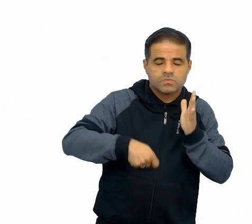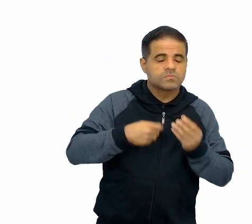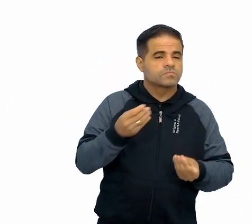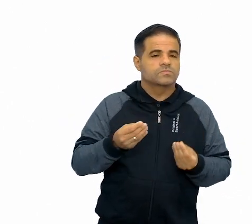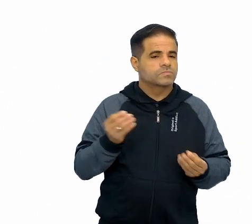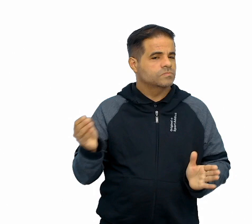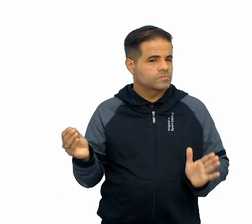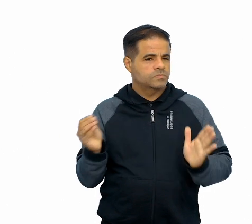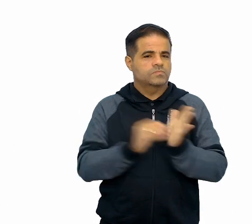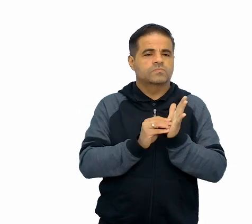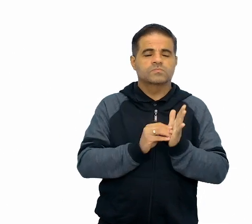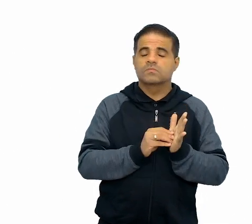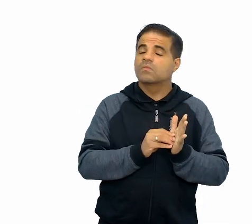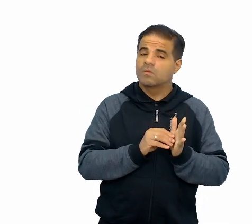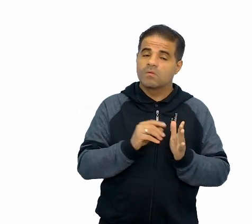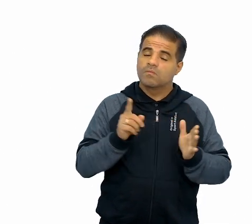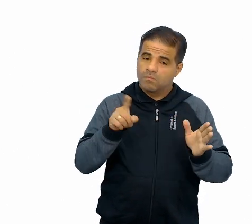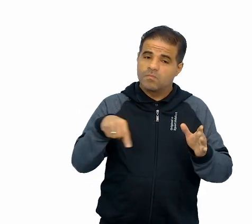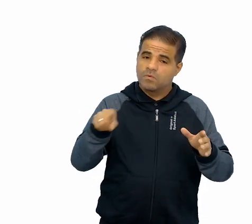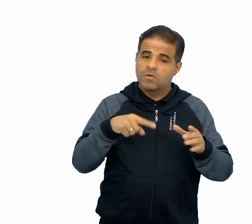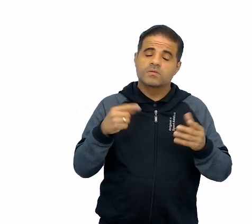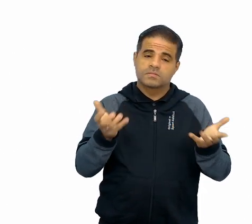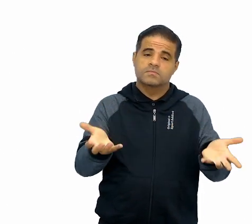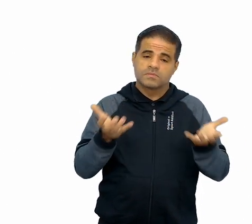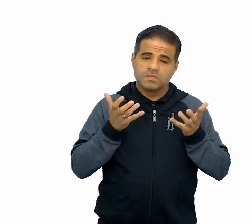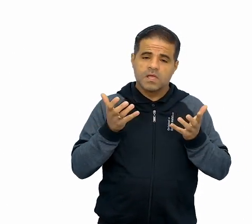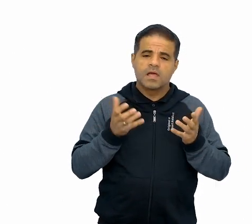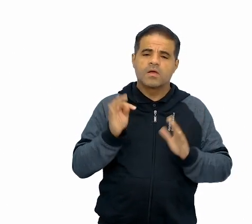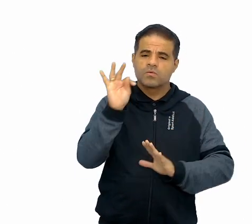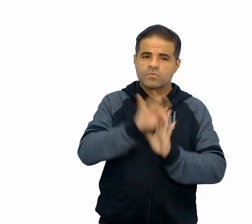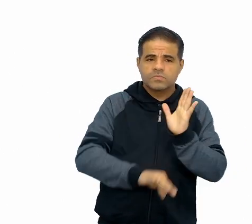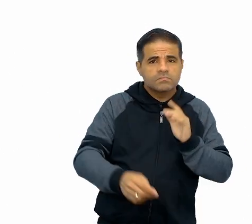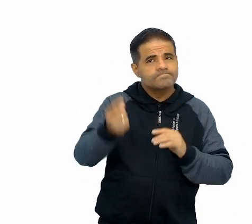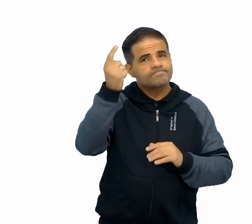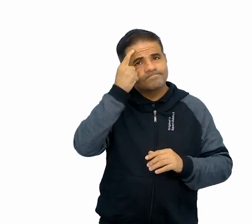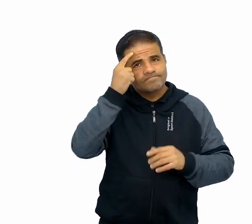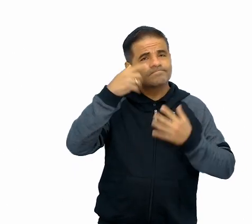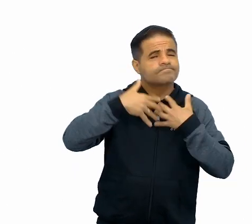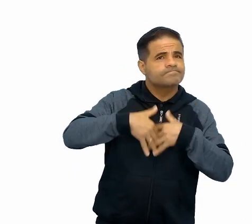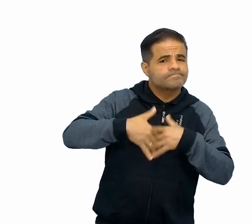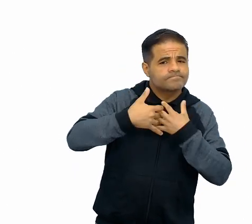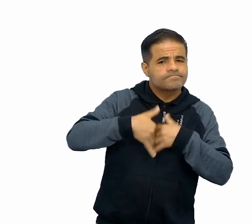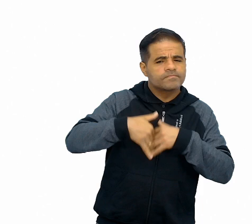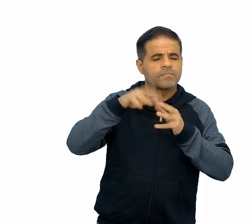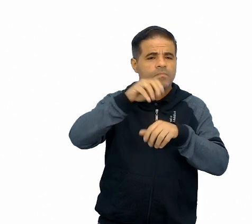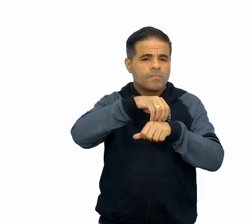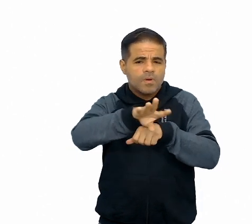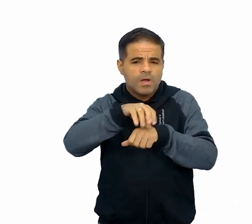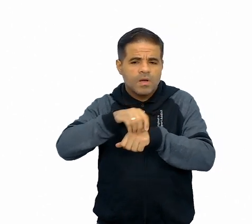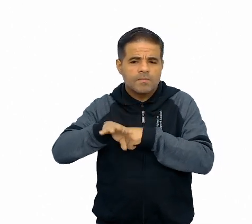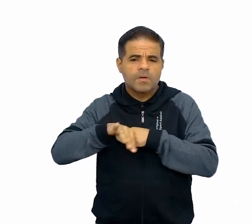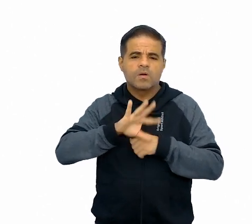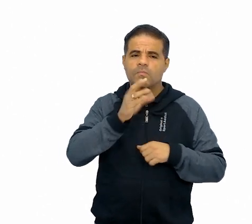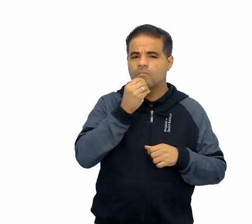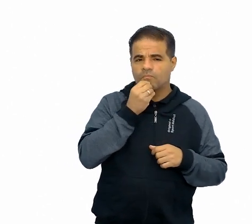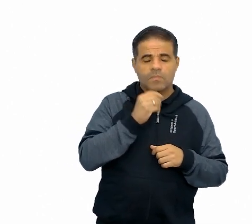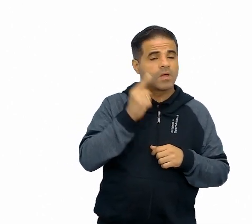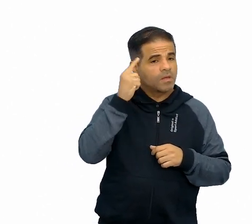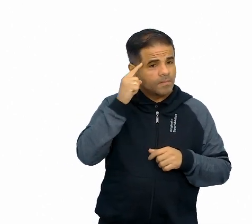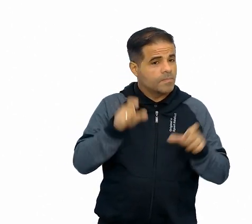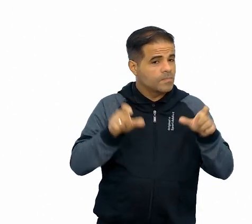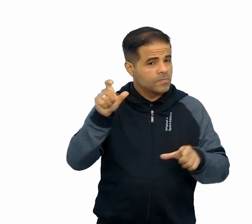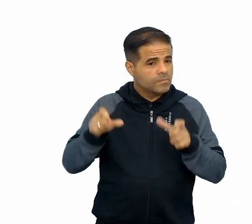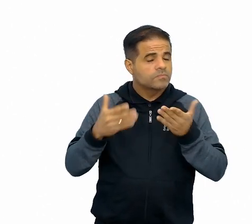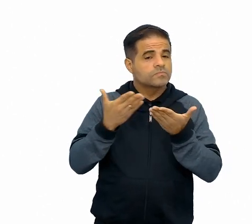como está escrito, que é o que pretendemos. Então, os textos de memória, eles oferecem excelentes oportunidades para que os